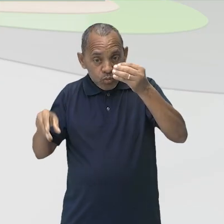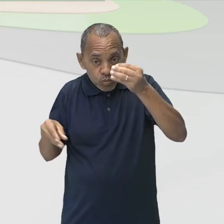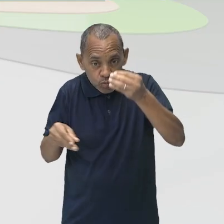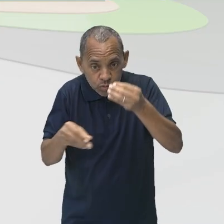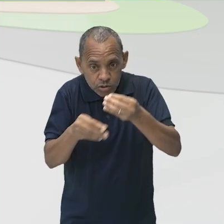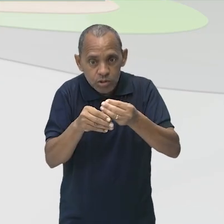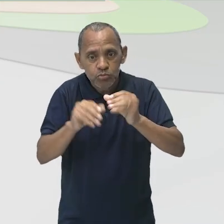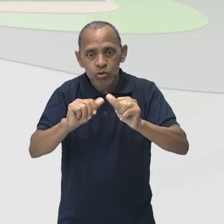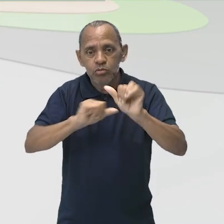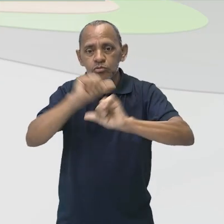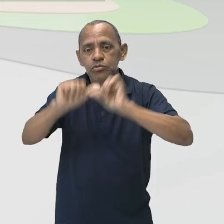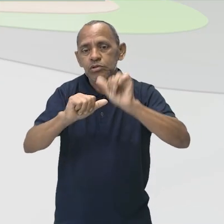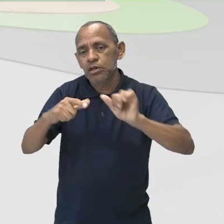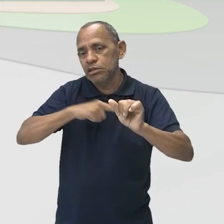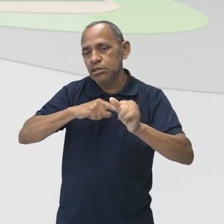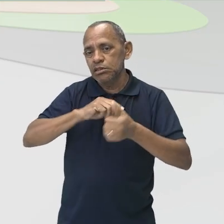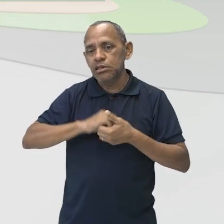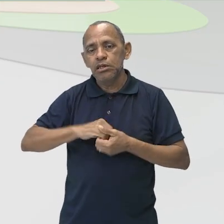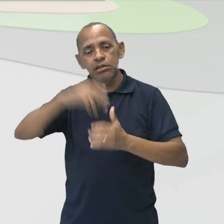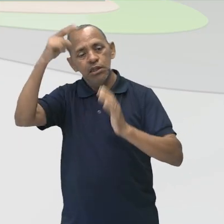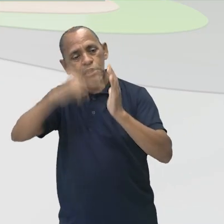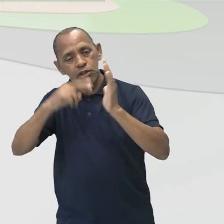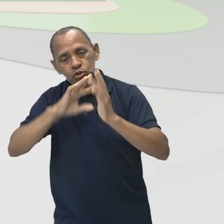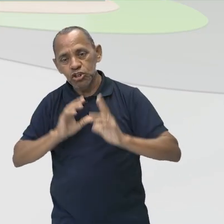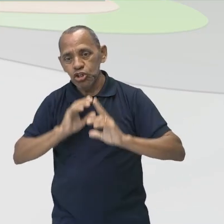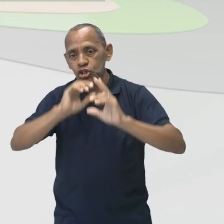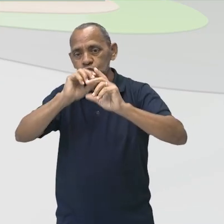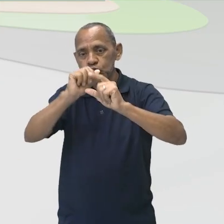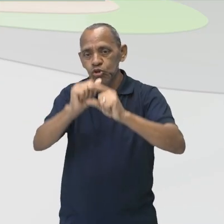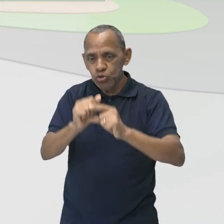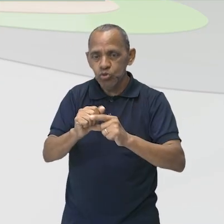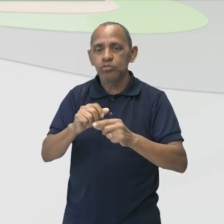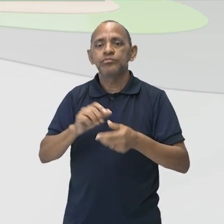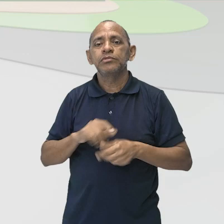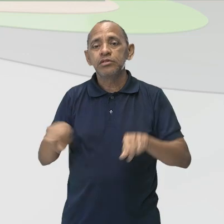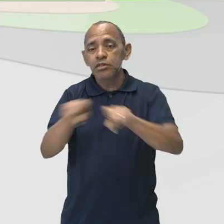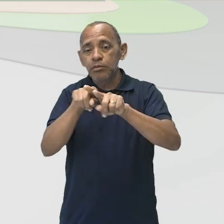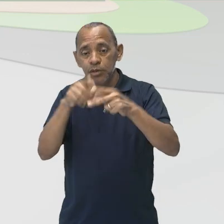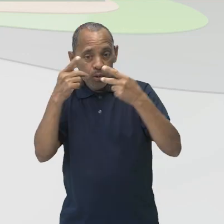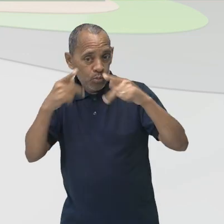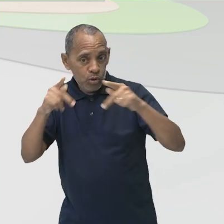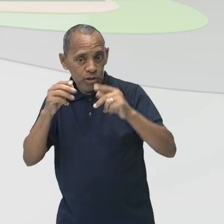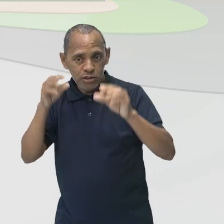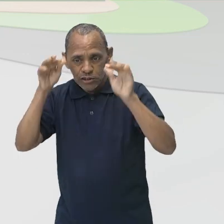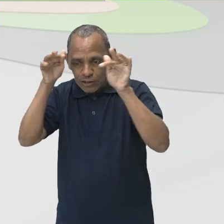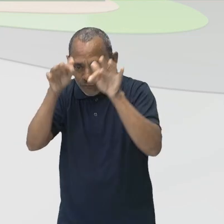levar a mudanças no quadro de leitura como um todo e assim na proteína final.